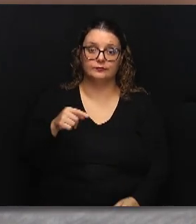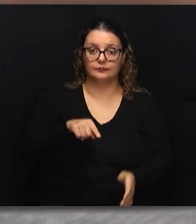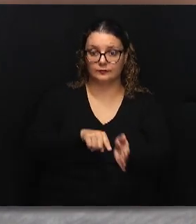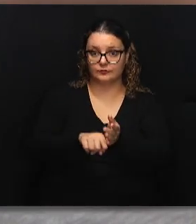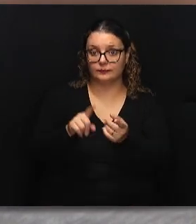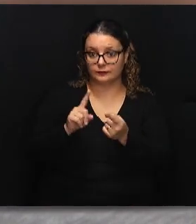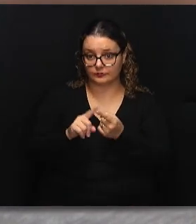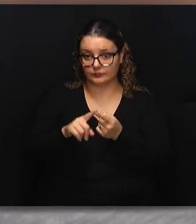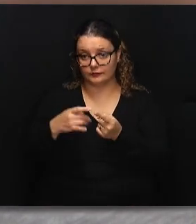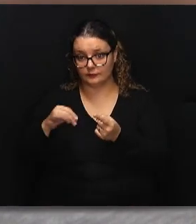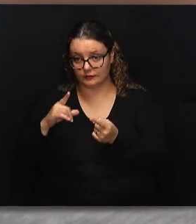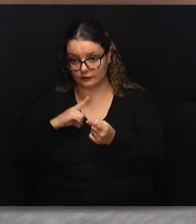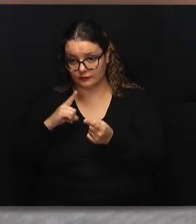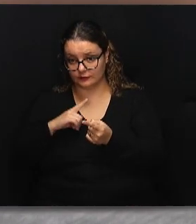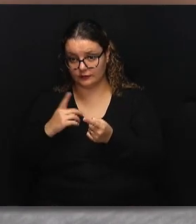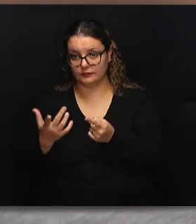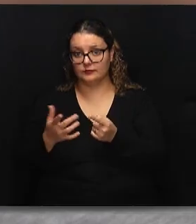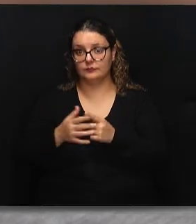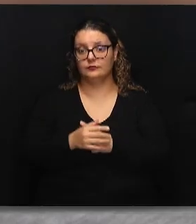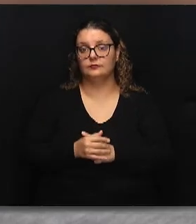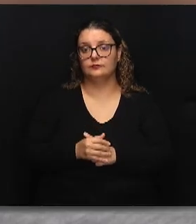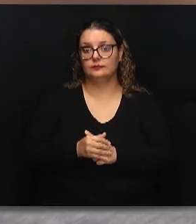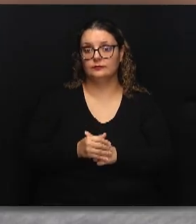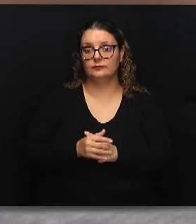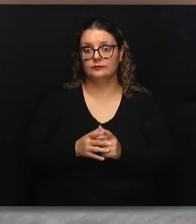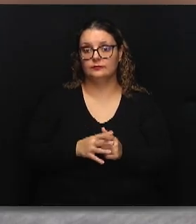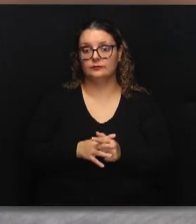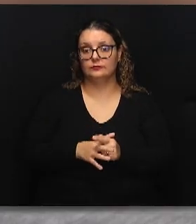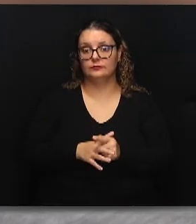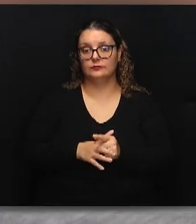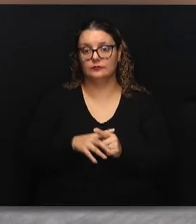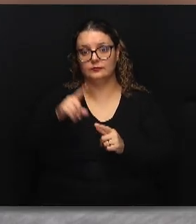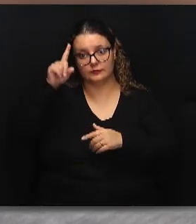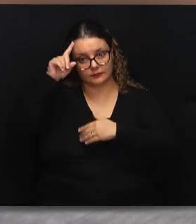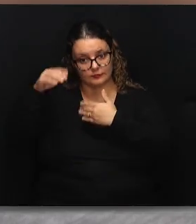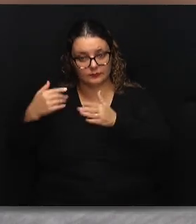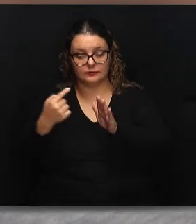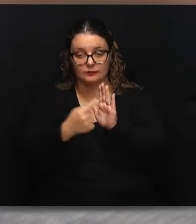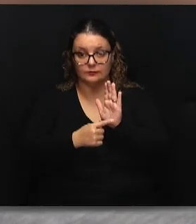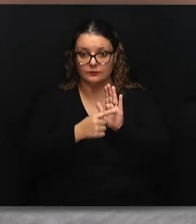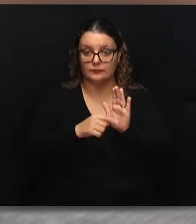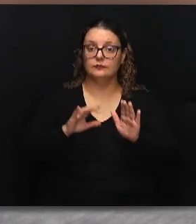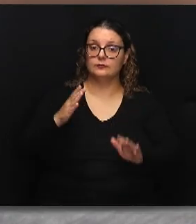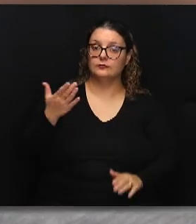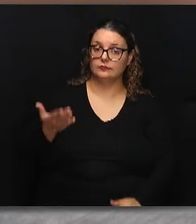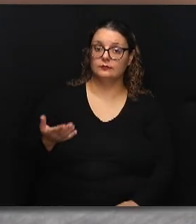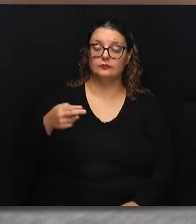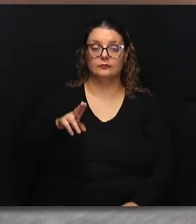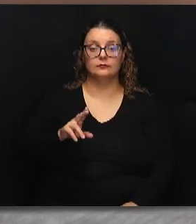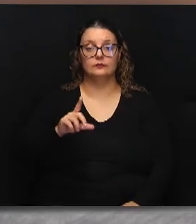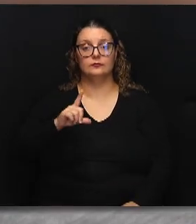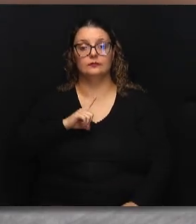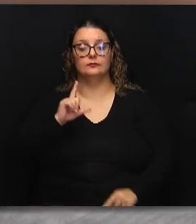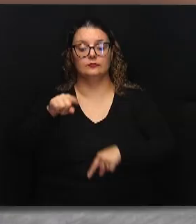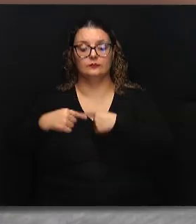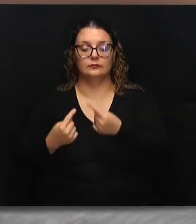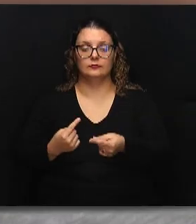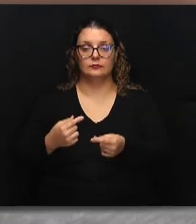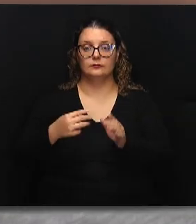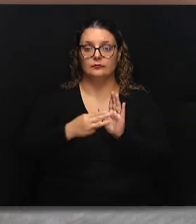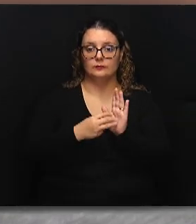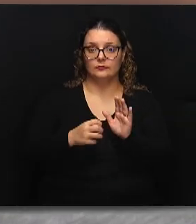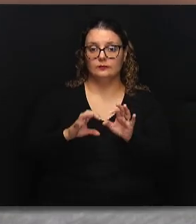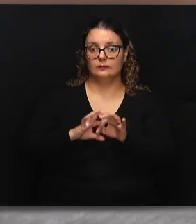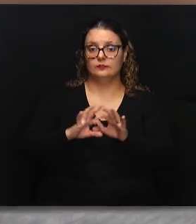se tem sido corriqueiro esses cancelamentos e se há também outro método disponível para que a gente